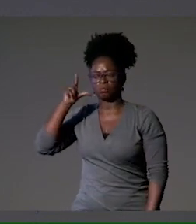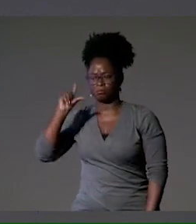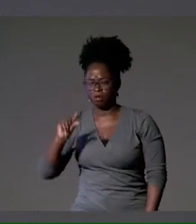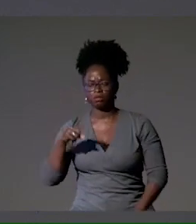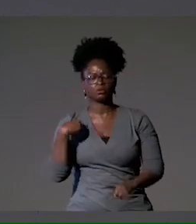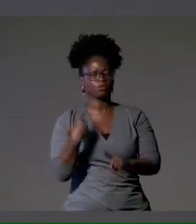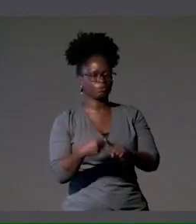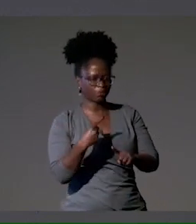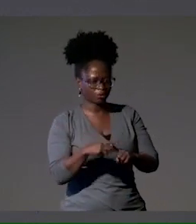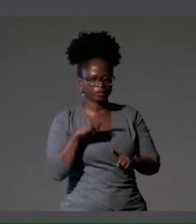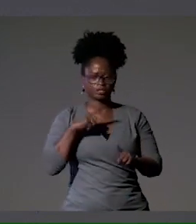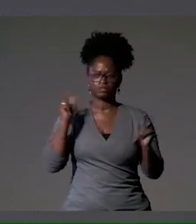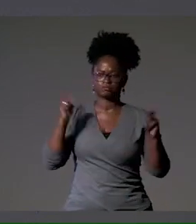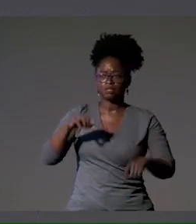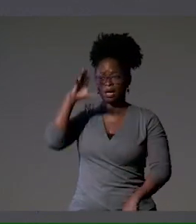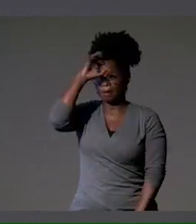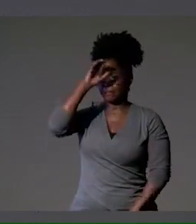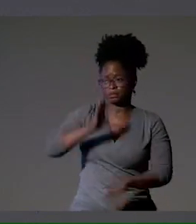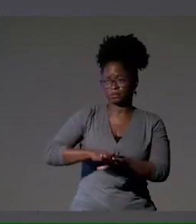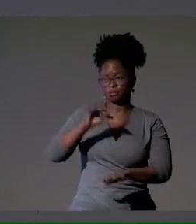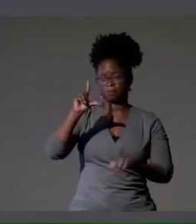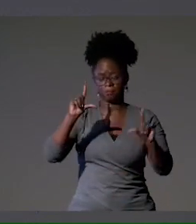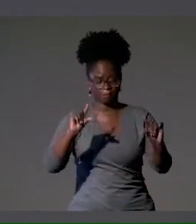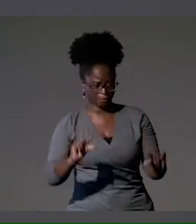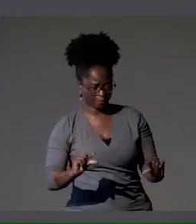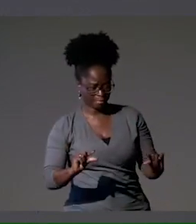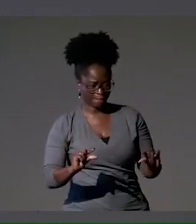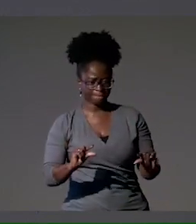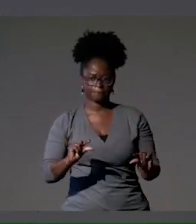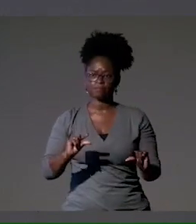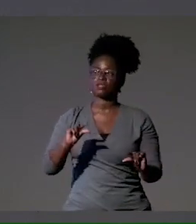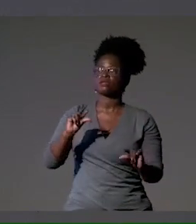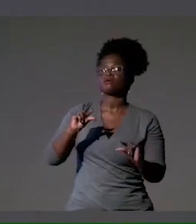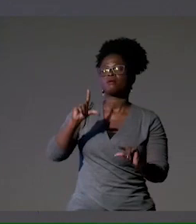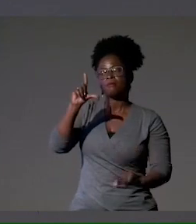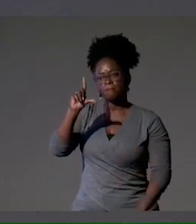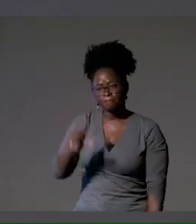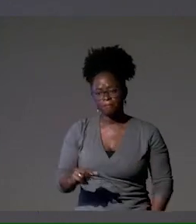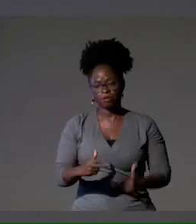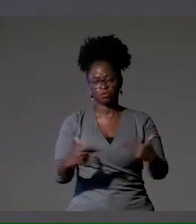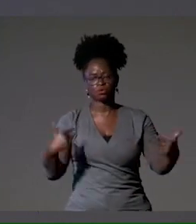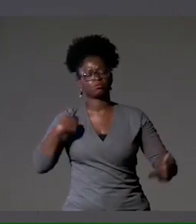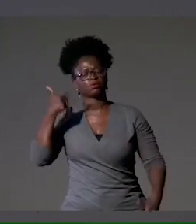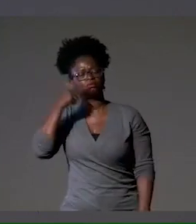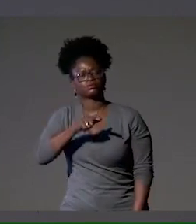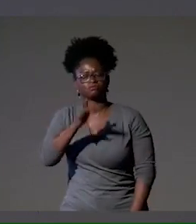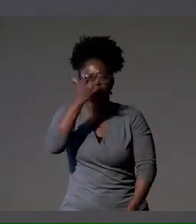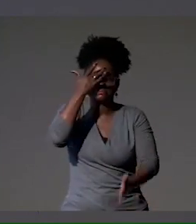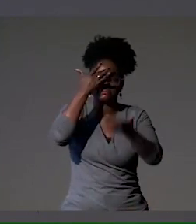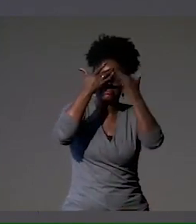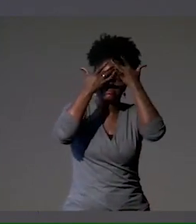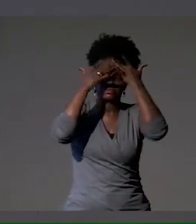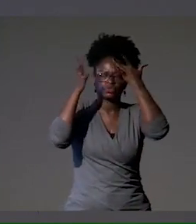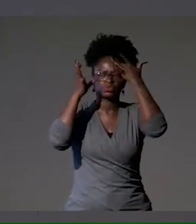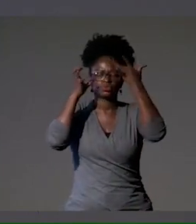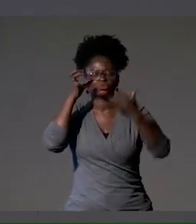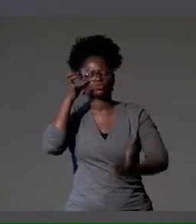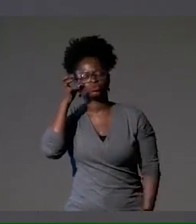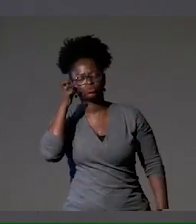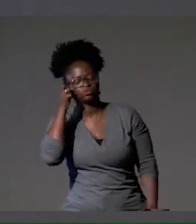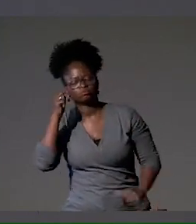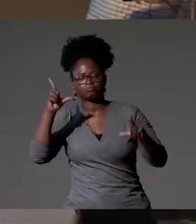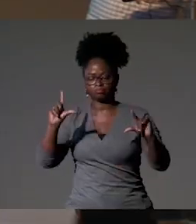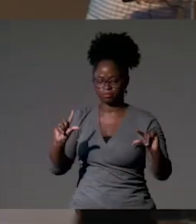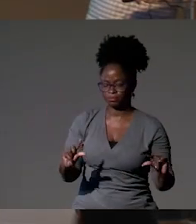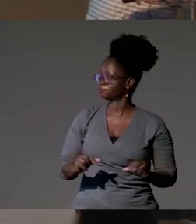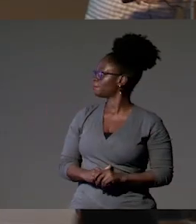vai tendo menos o que aprender, menos coisas para fixar, e, por isso, o sono vai reduzindo a qualidade e a